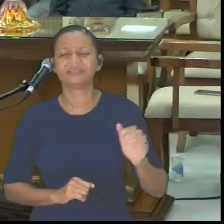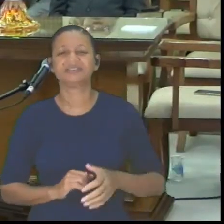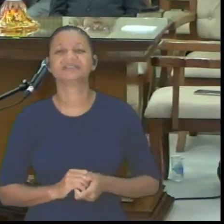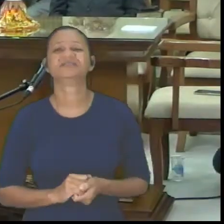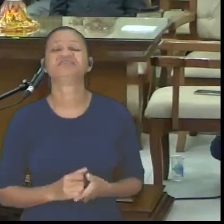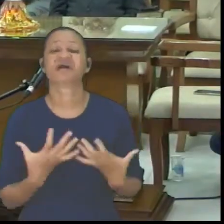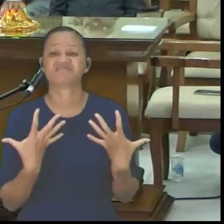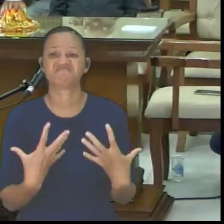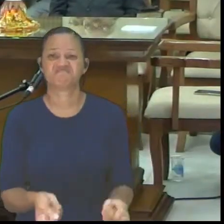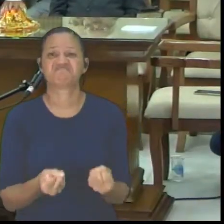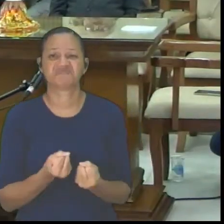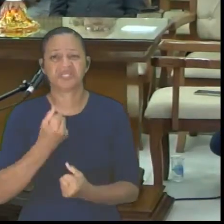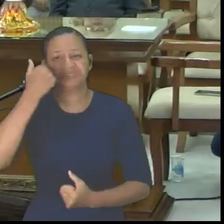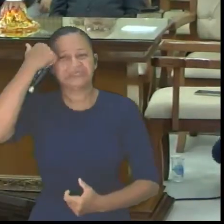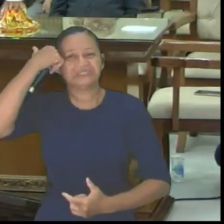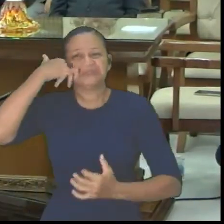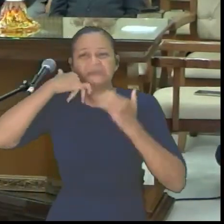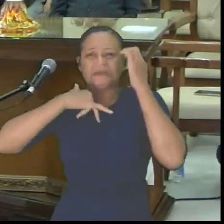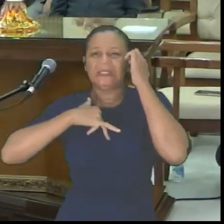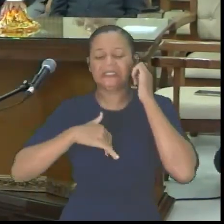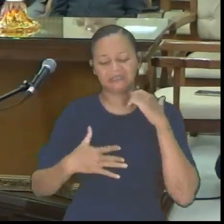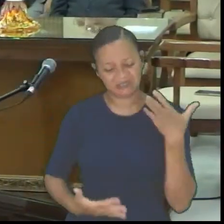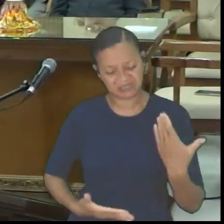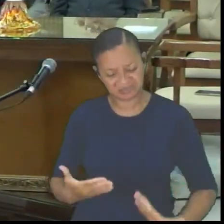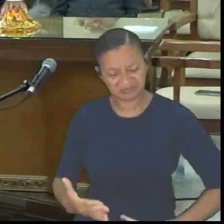Gastarei e me deixarei gastar pelas vossas almas.